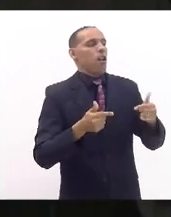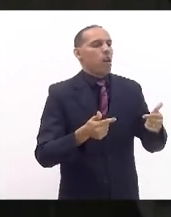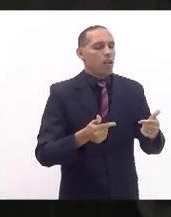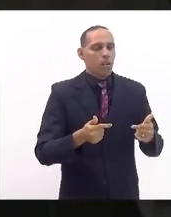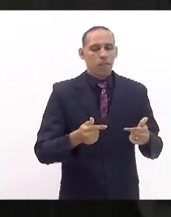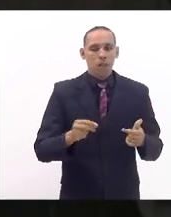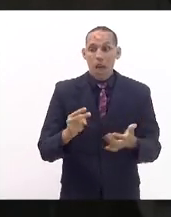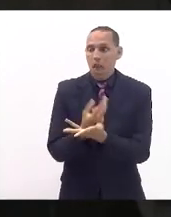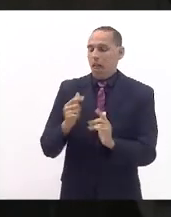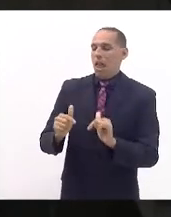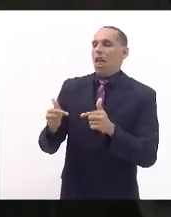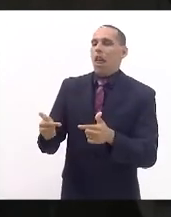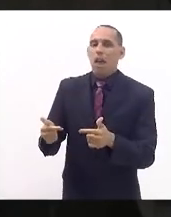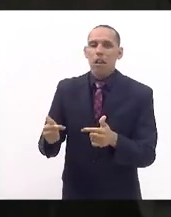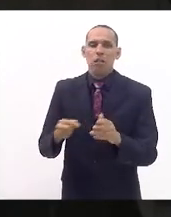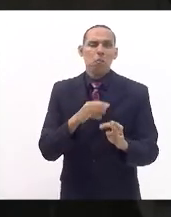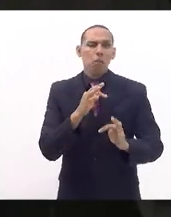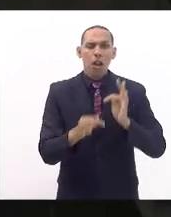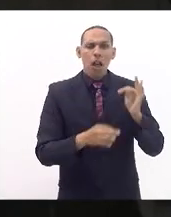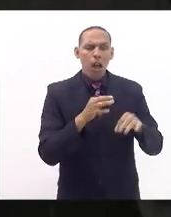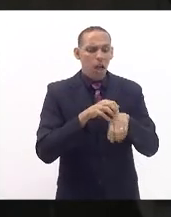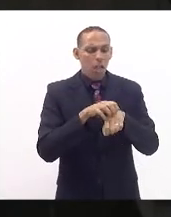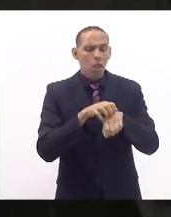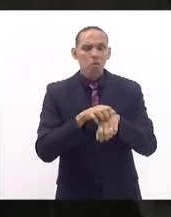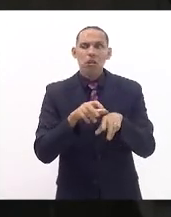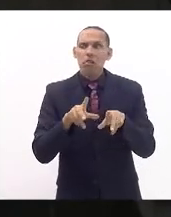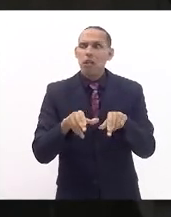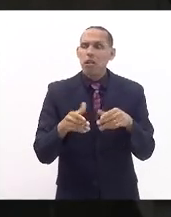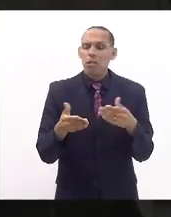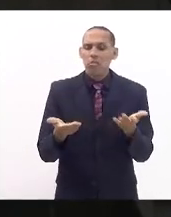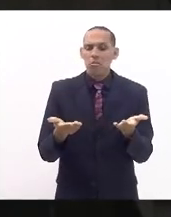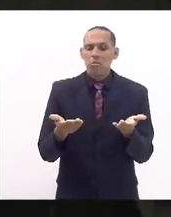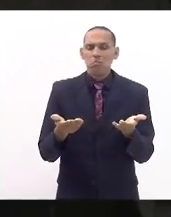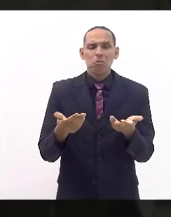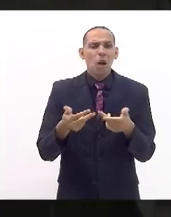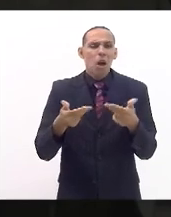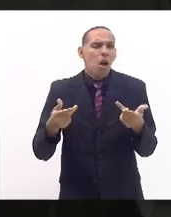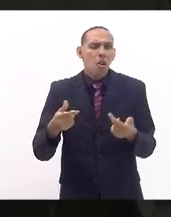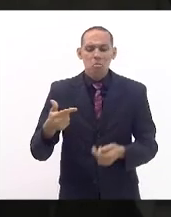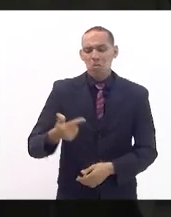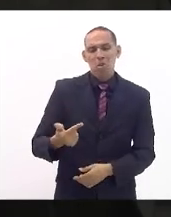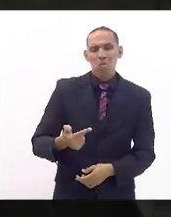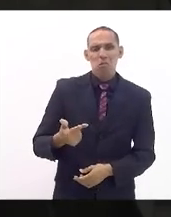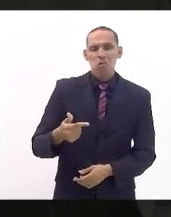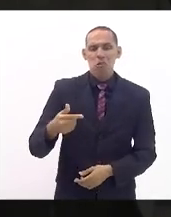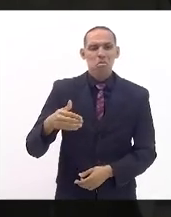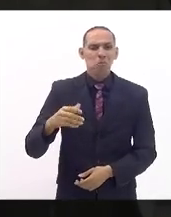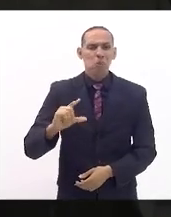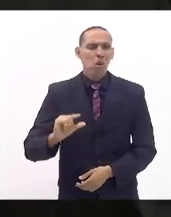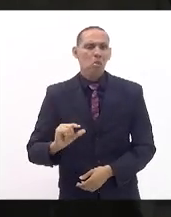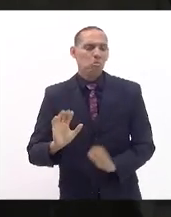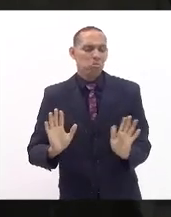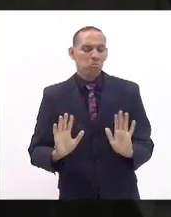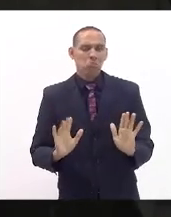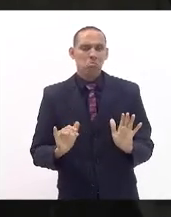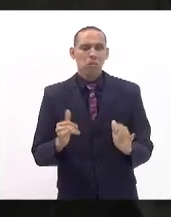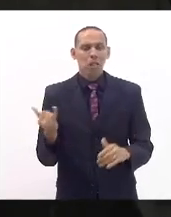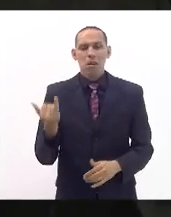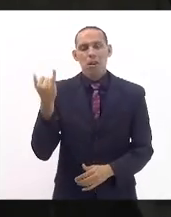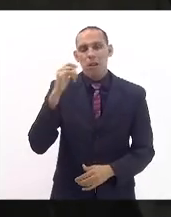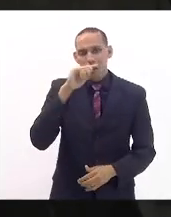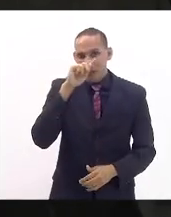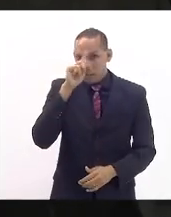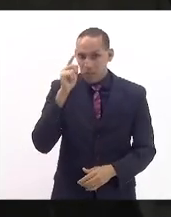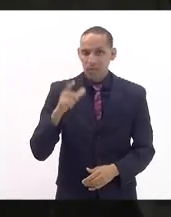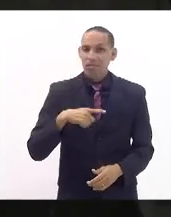e tratar, por exemplo, o transporte como algo menor, secundário. Vide o número